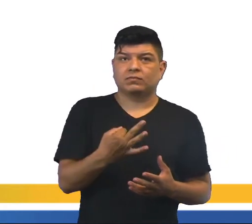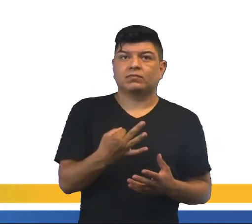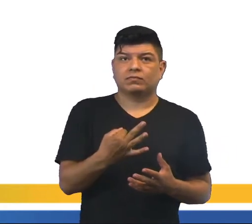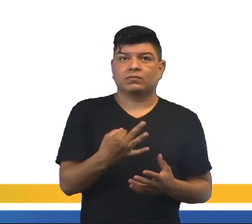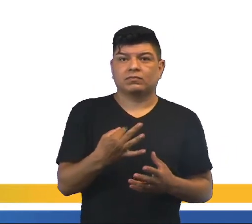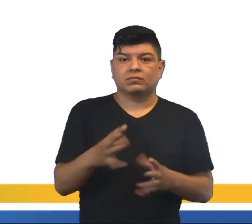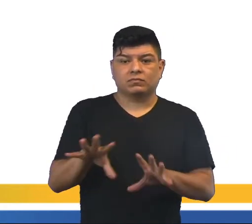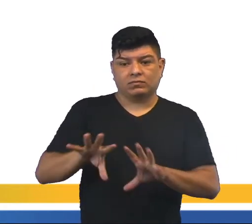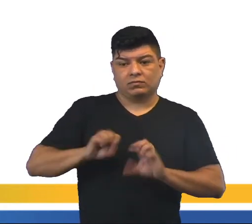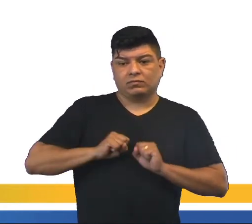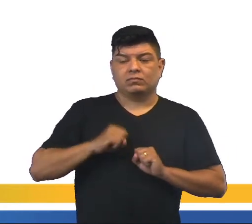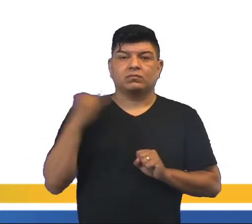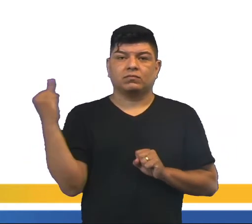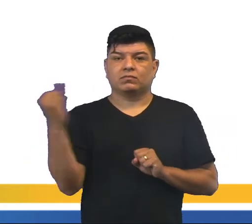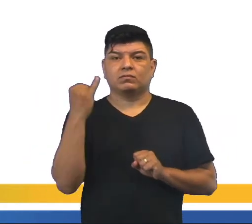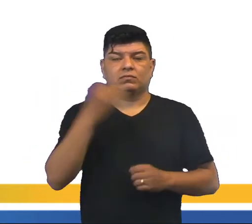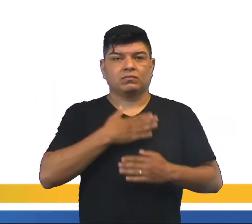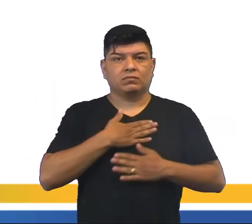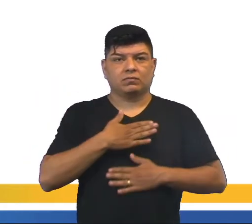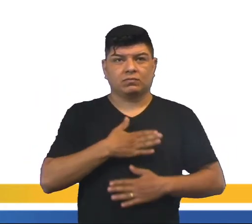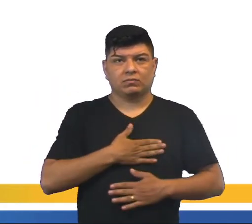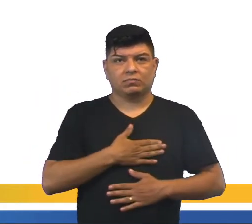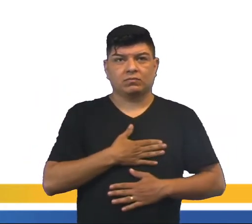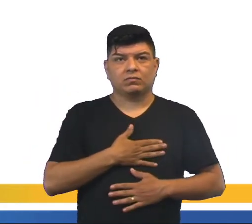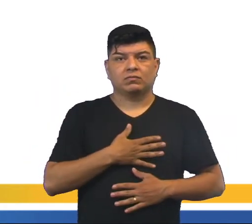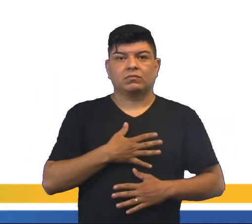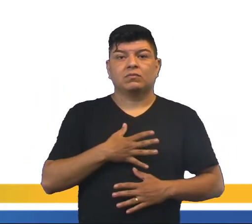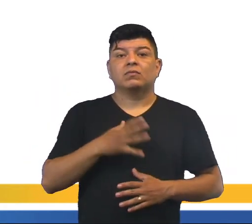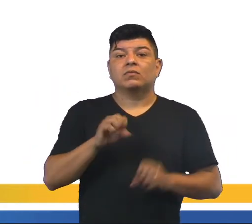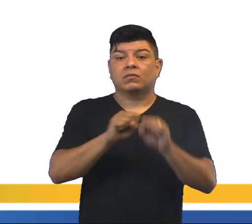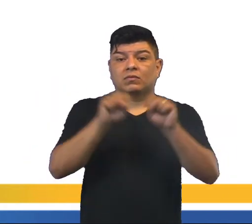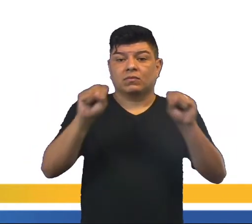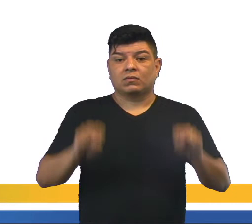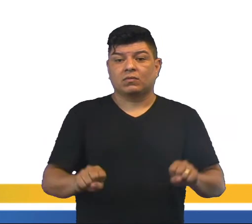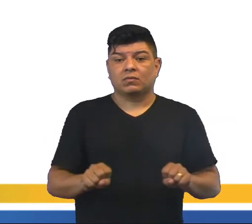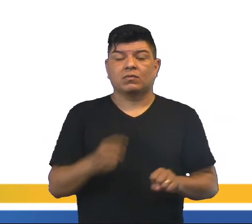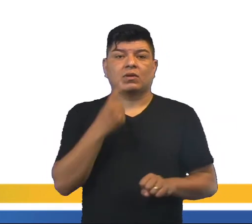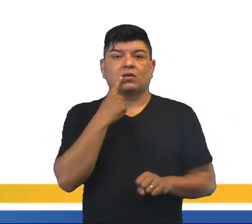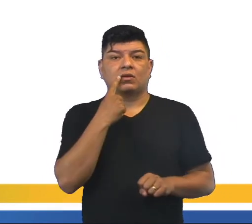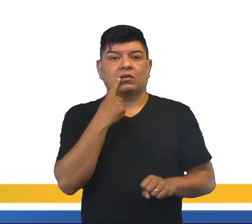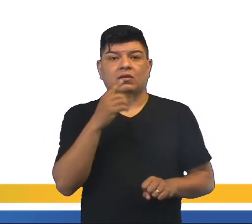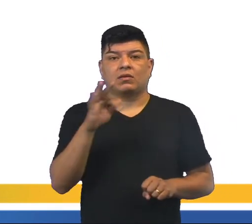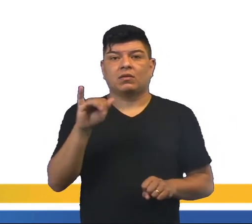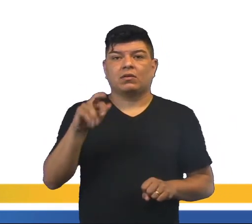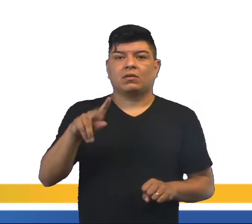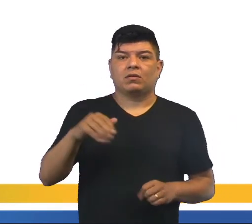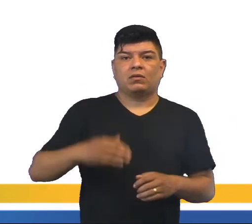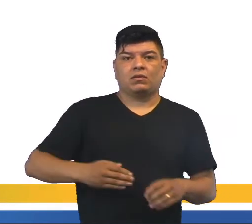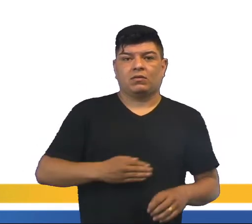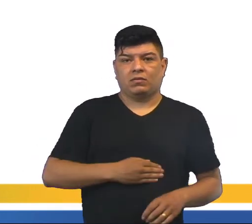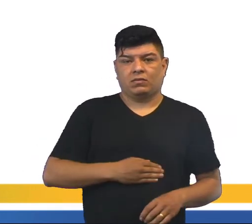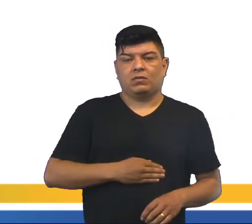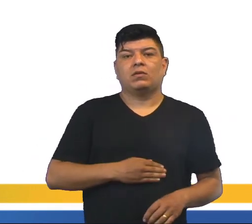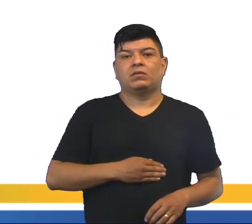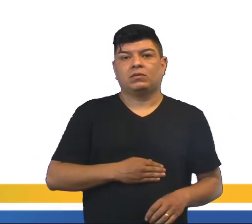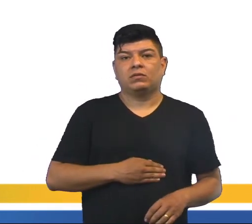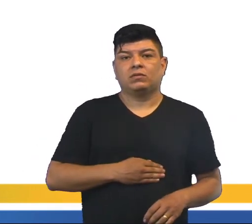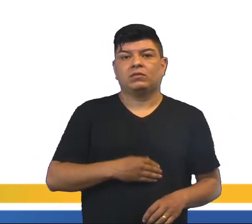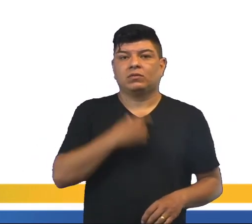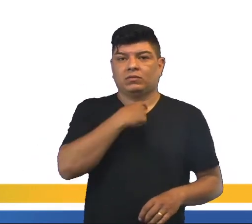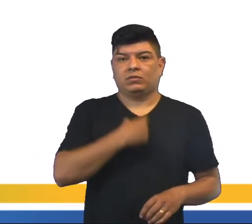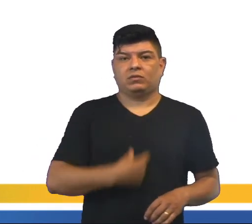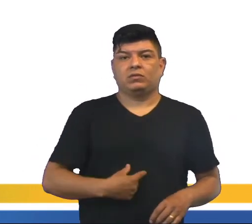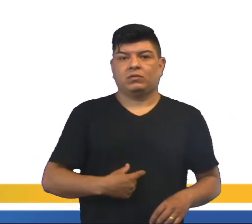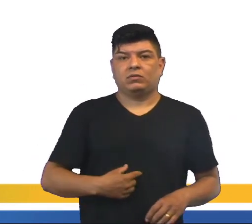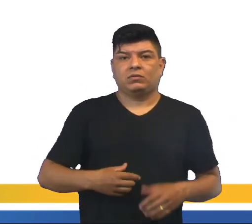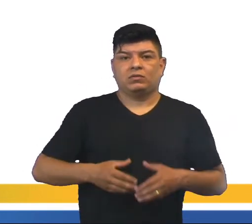dos nutrientes importantes para o corpo. O sistema digestório é formado pela boca, faringe, estômago, esôfago, estômago,